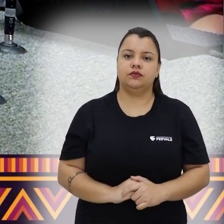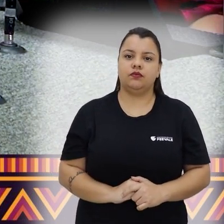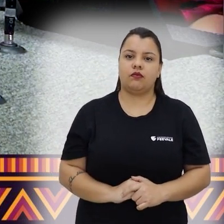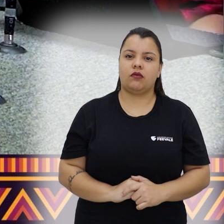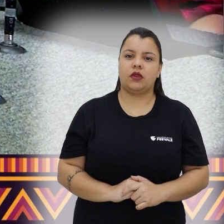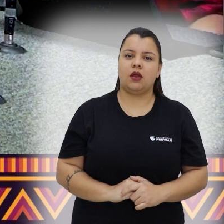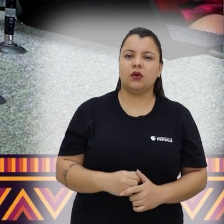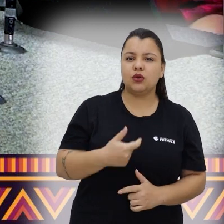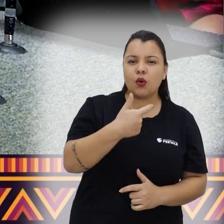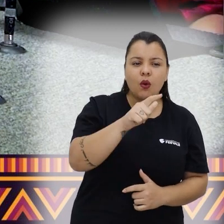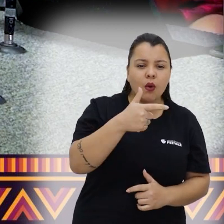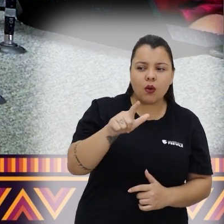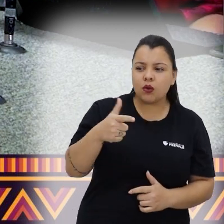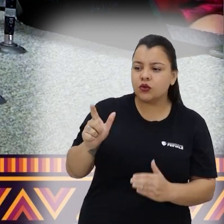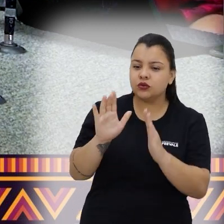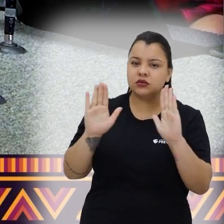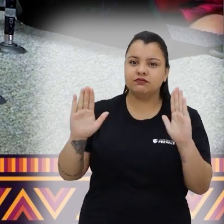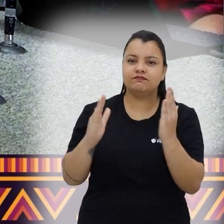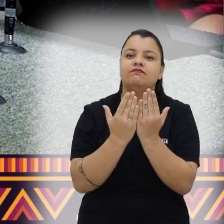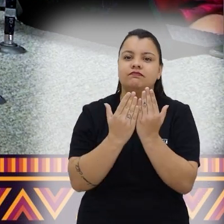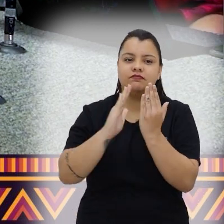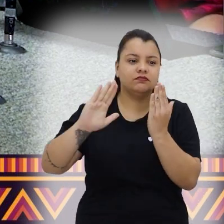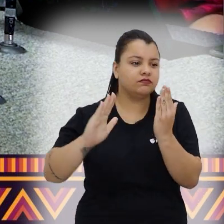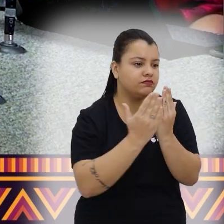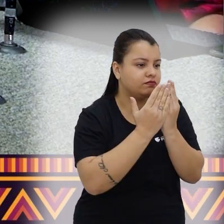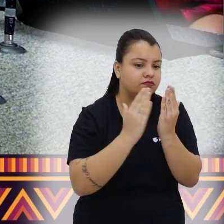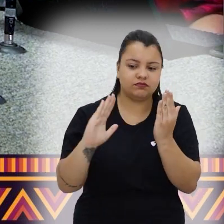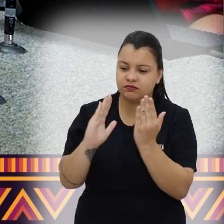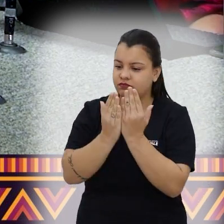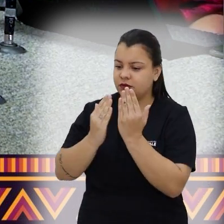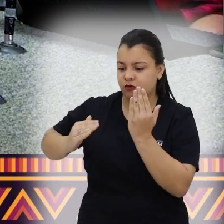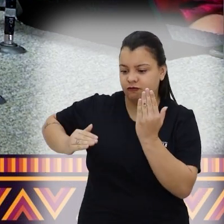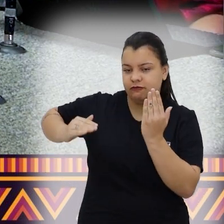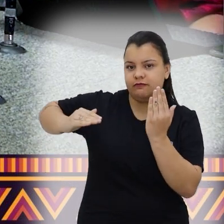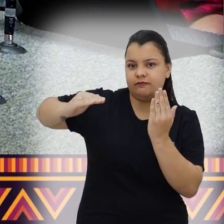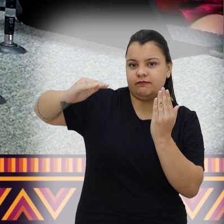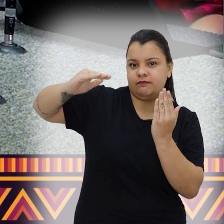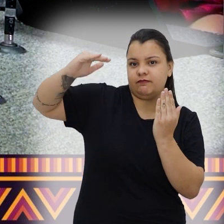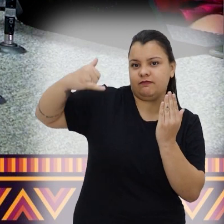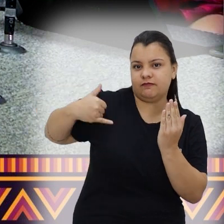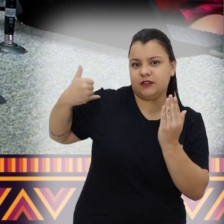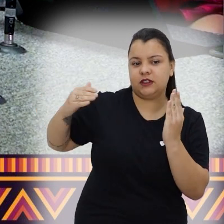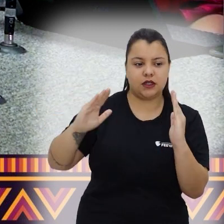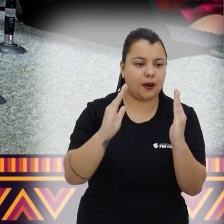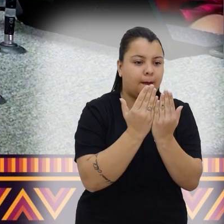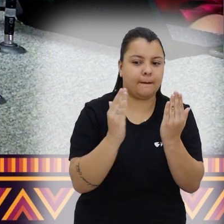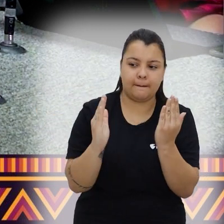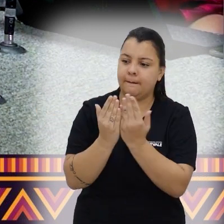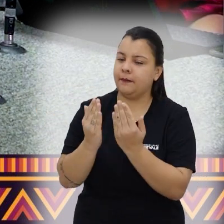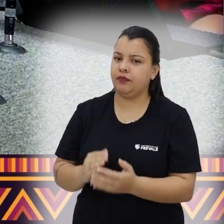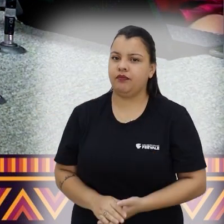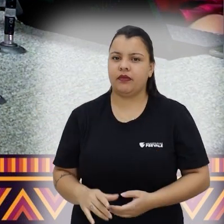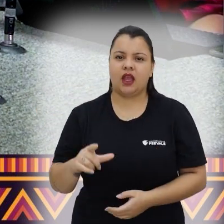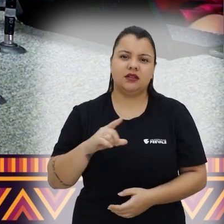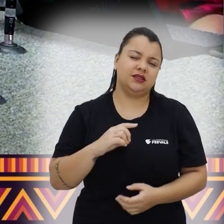E quando outras portas passaram a se fechar, na medida em que eu fui crescendo, na medida em que eu fui... Teve umas coisas